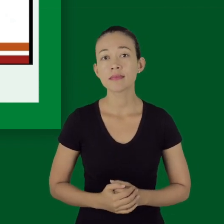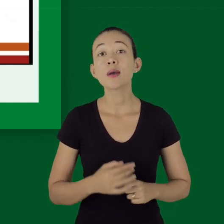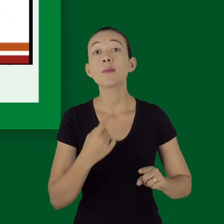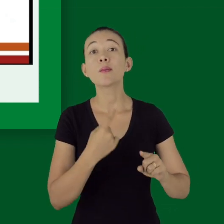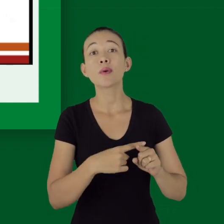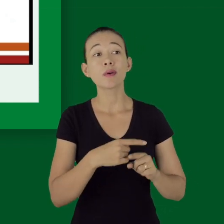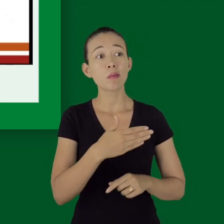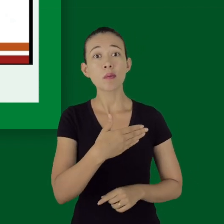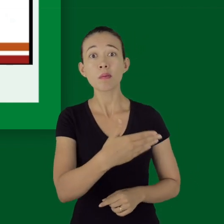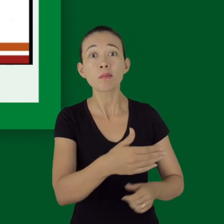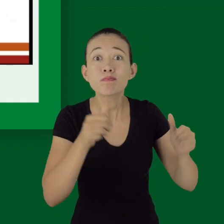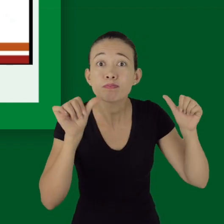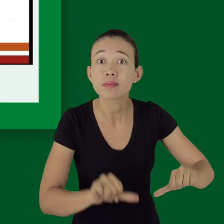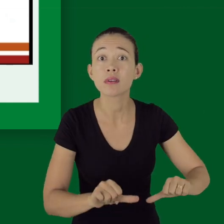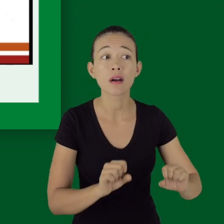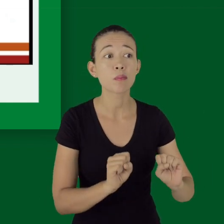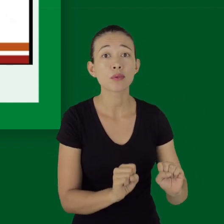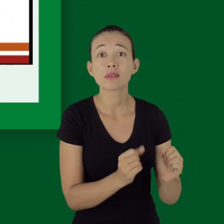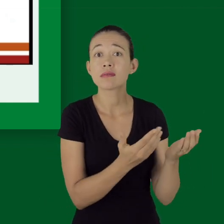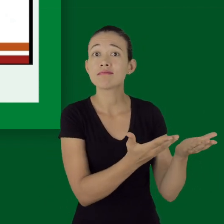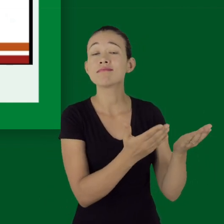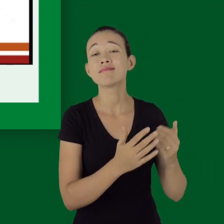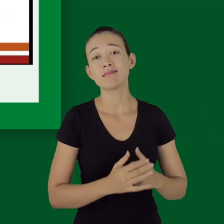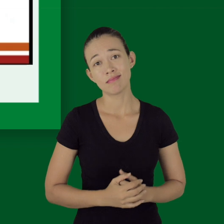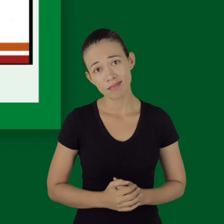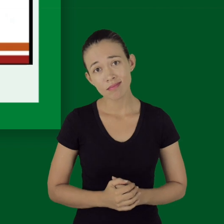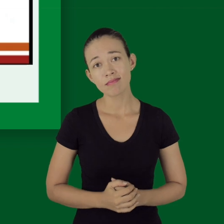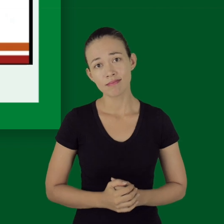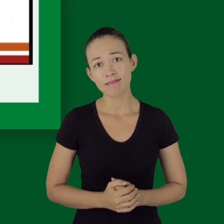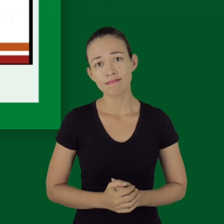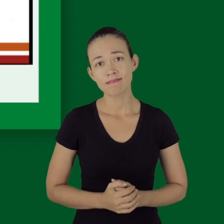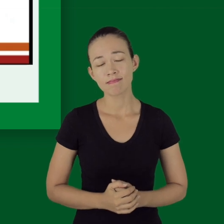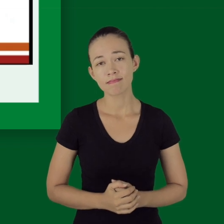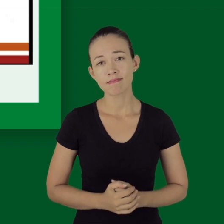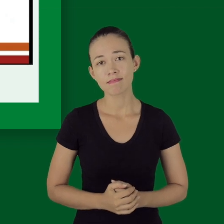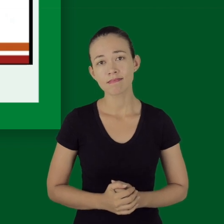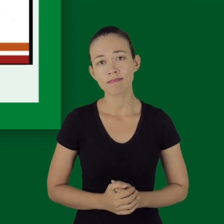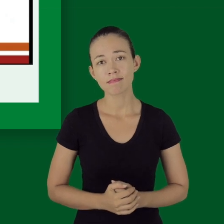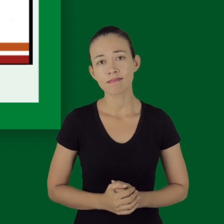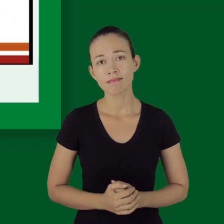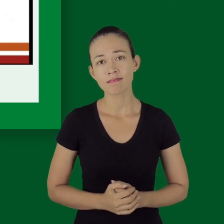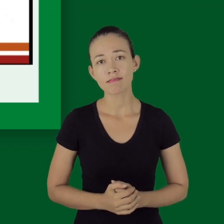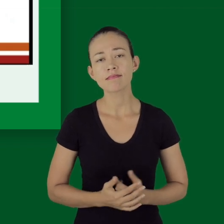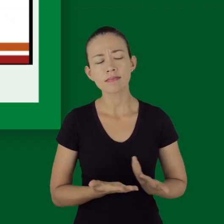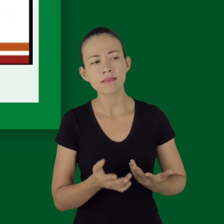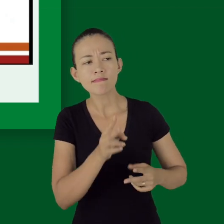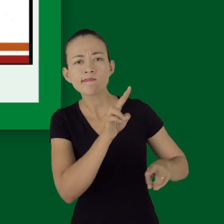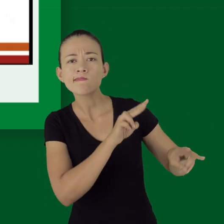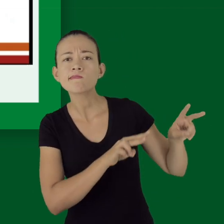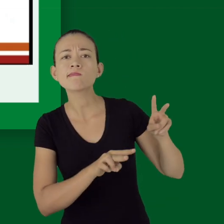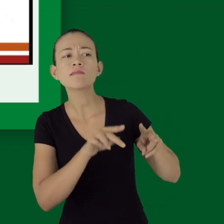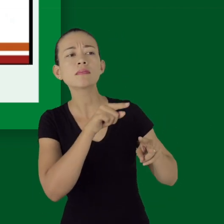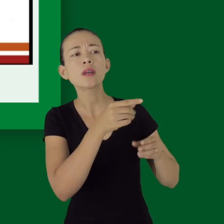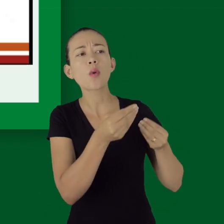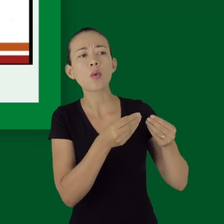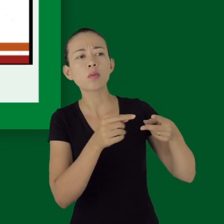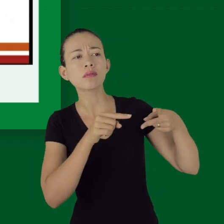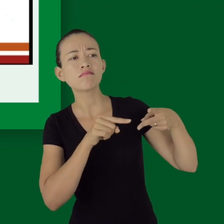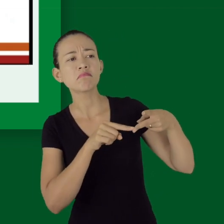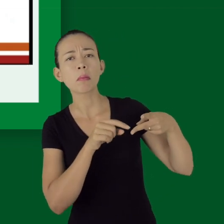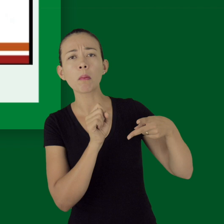momento. Nós estamos lidando diretamente com respostas. A inibição dessa resposta simpática e apenas a resposta